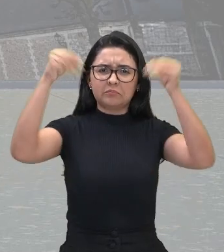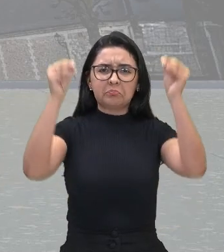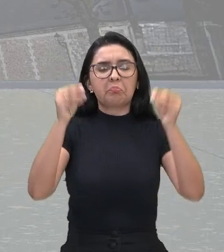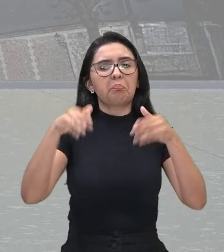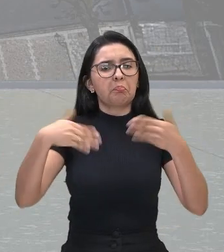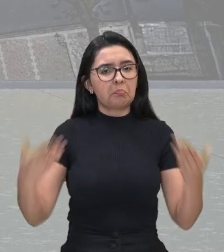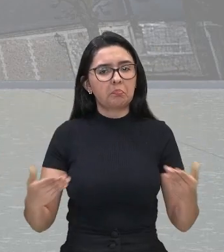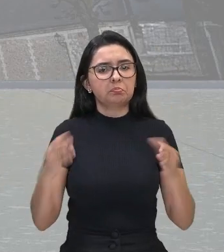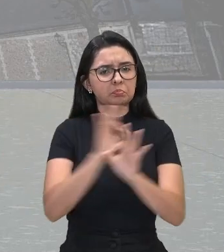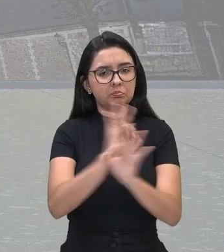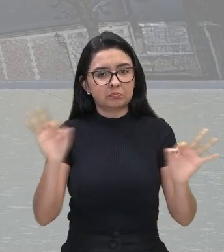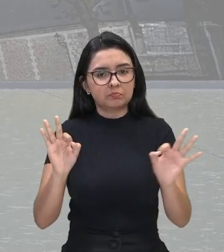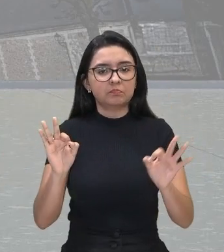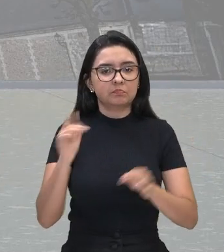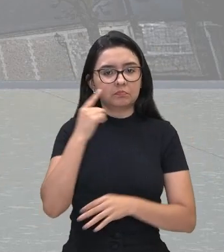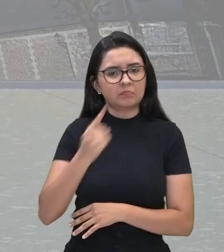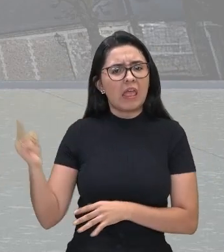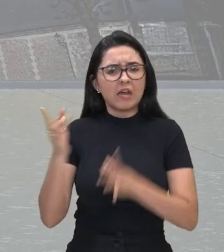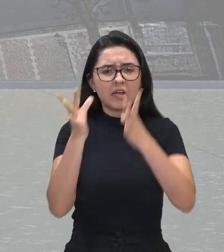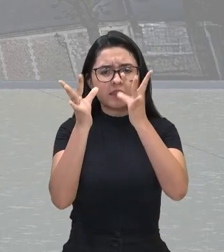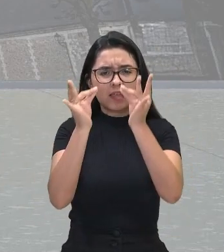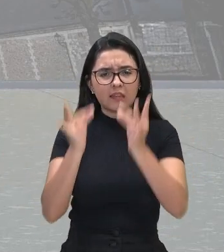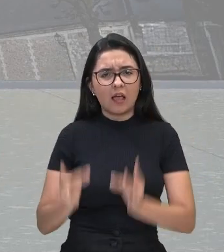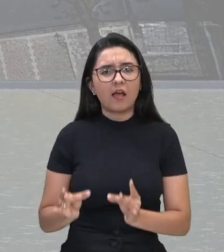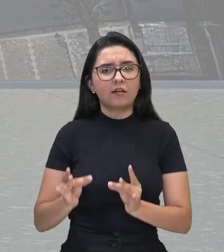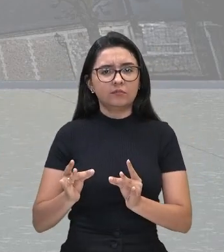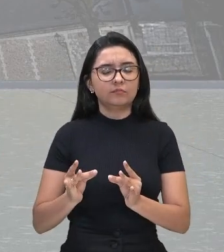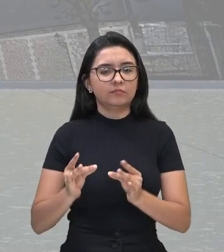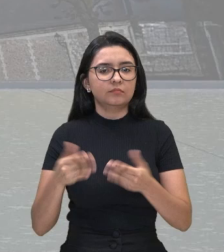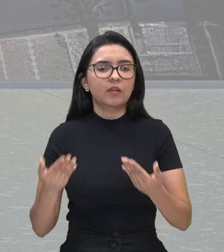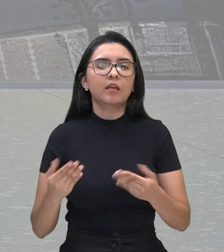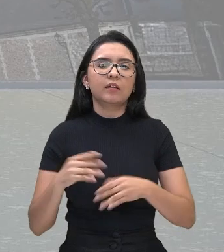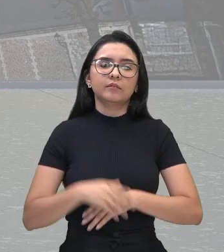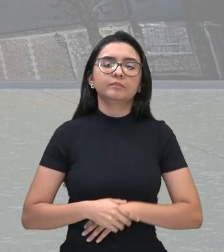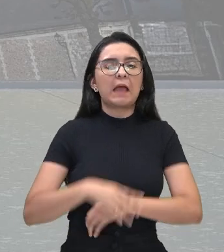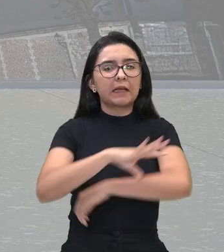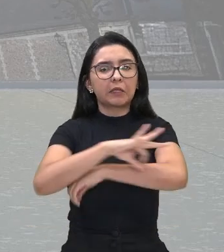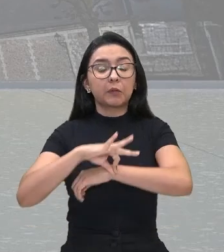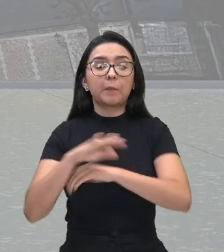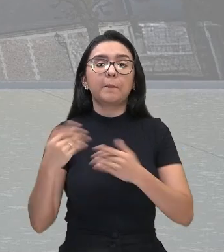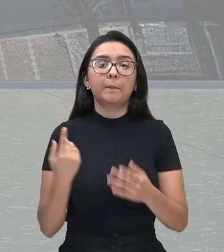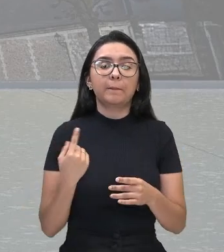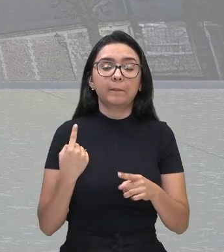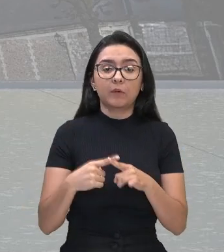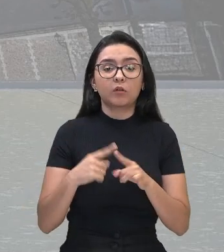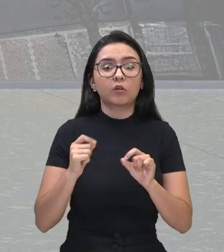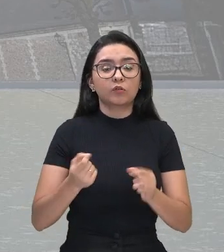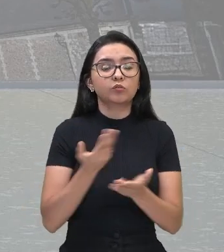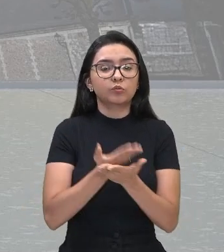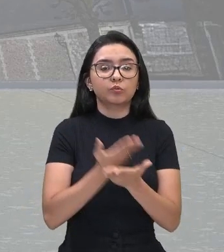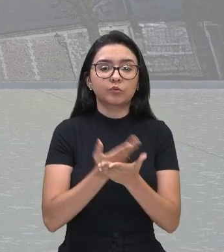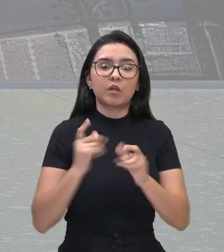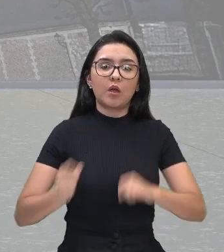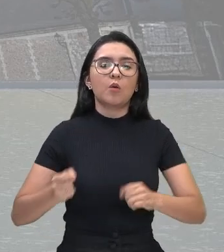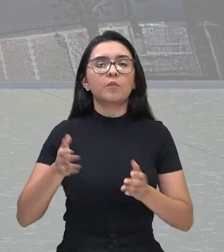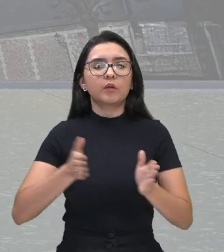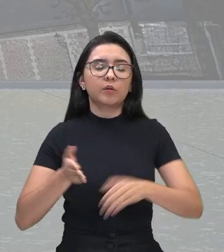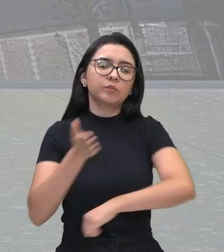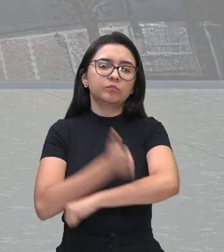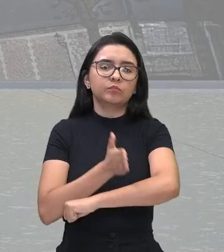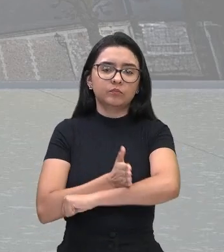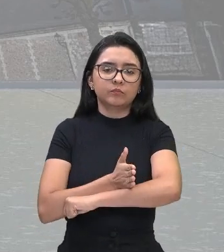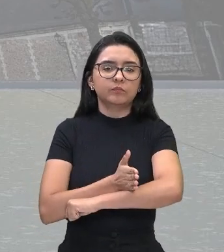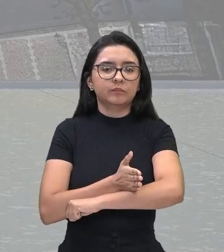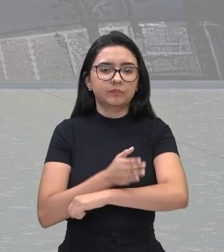muito sofisticada, com muitos detalhes. Isso porque nós vamos estudar a Idade Média, que foi um longo